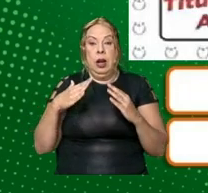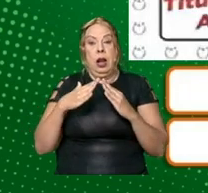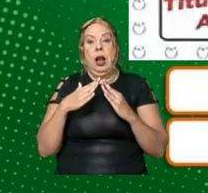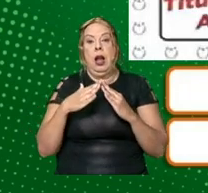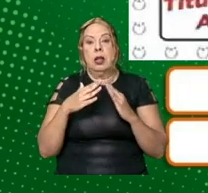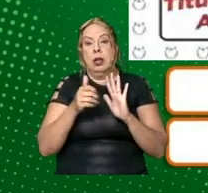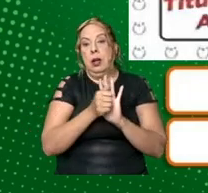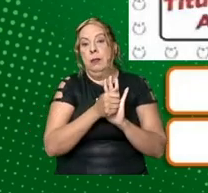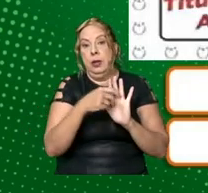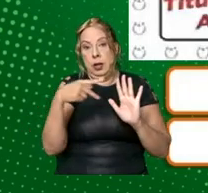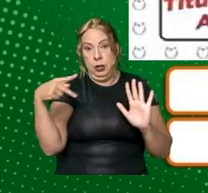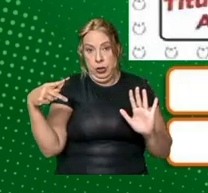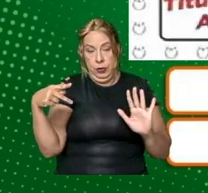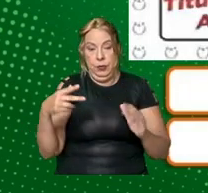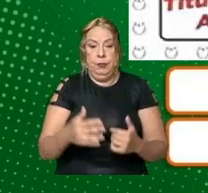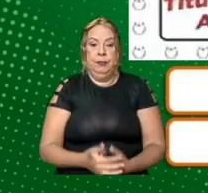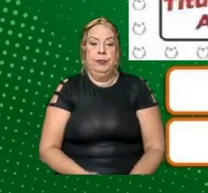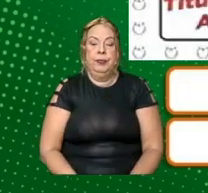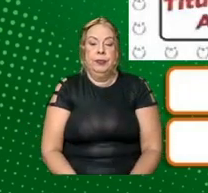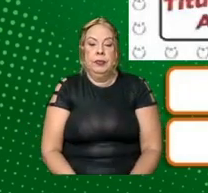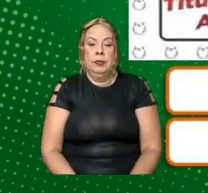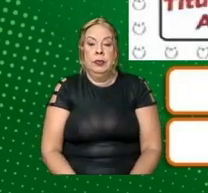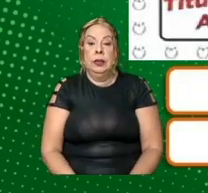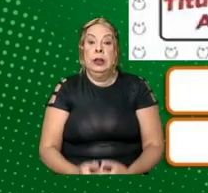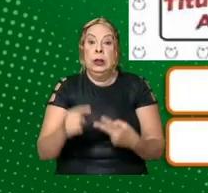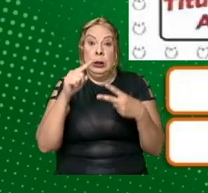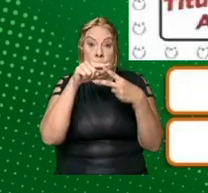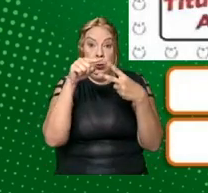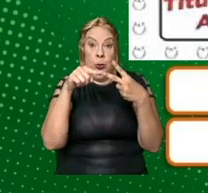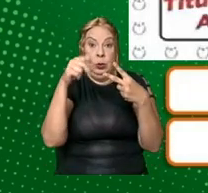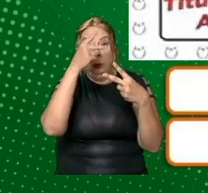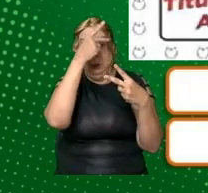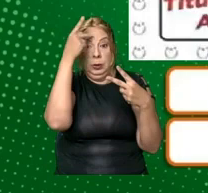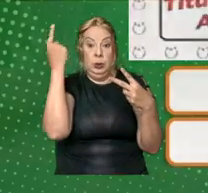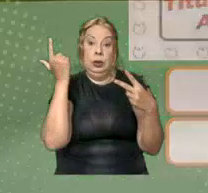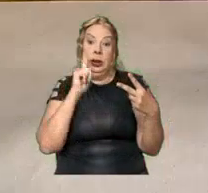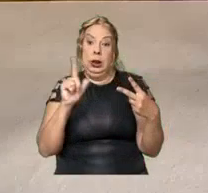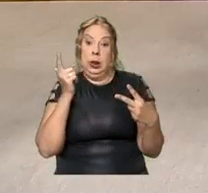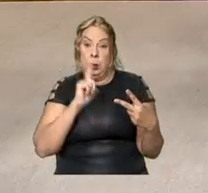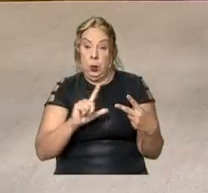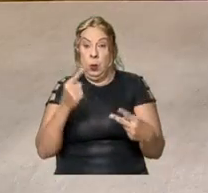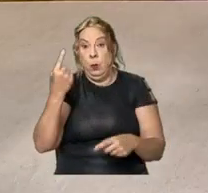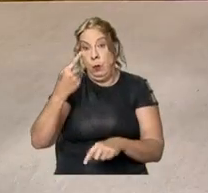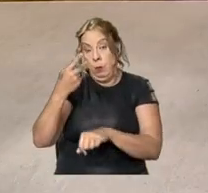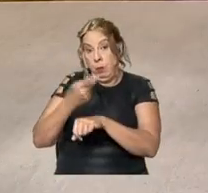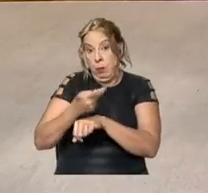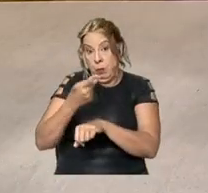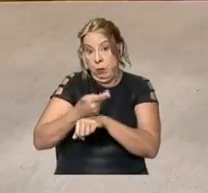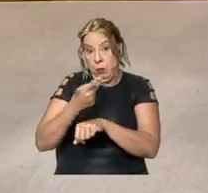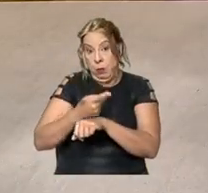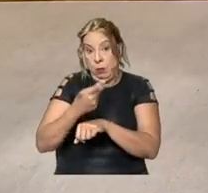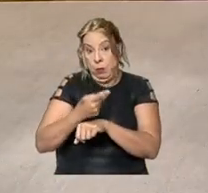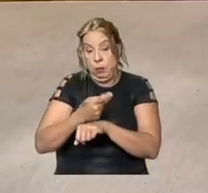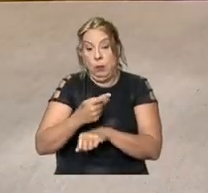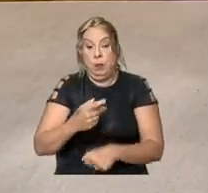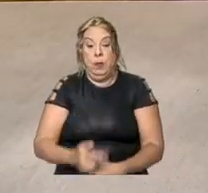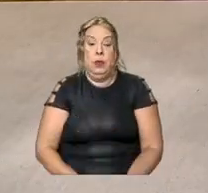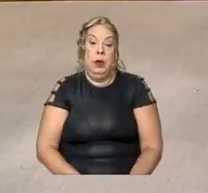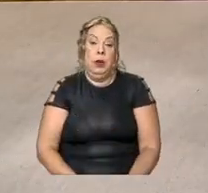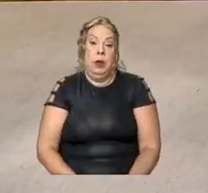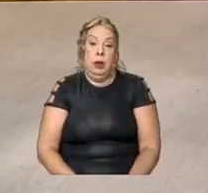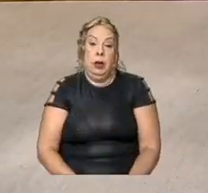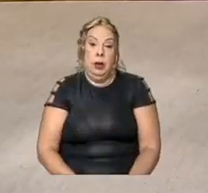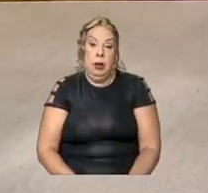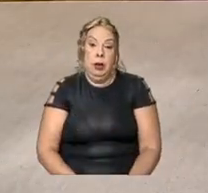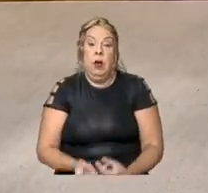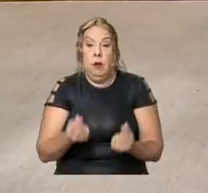pelo aplicativo. E agora temos dois contemplados no nosso primeiro prêmio, o PlayStation 5. Bom. O valor do PlayStation